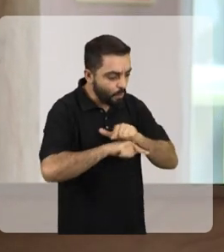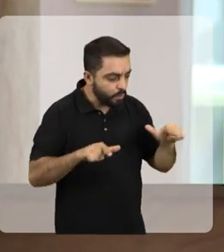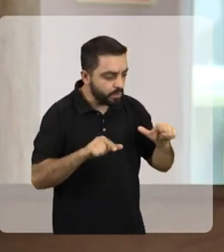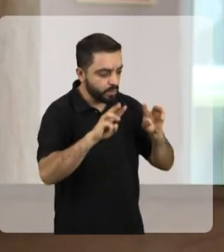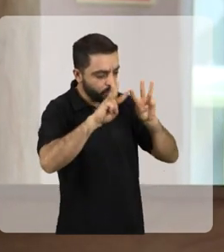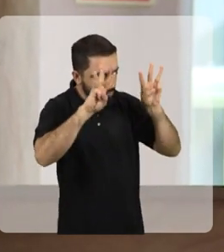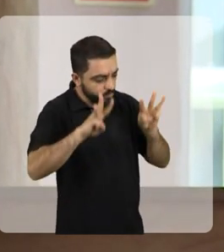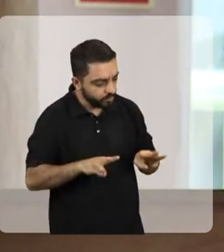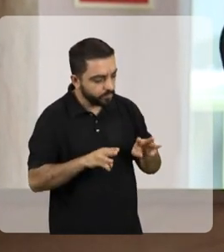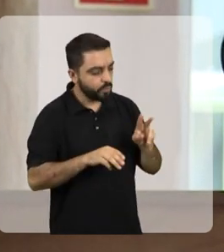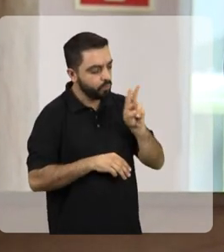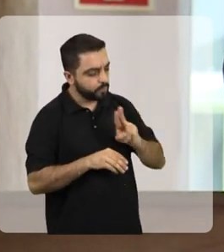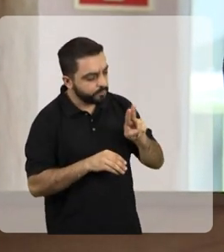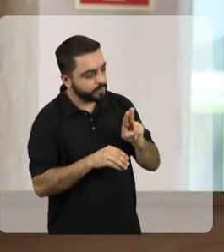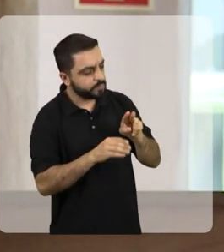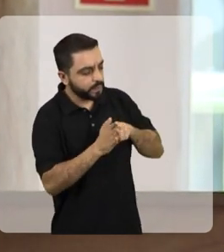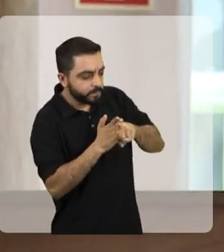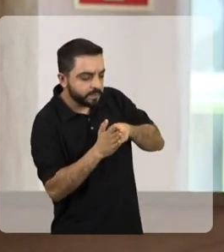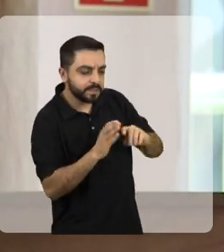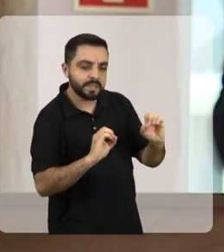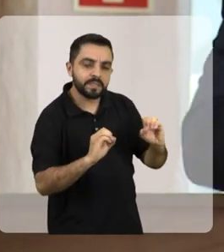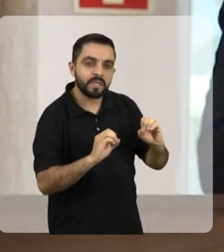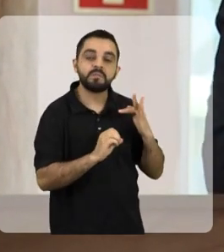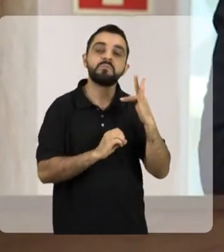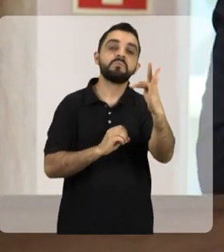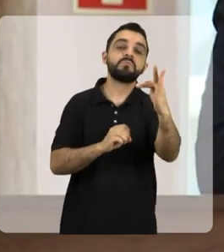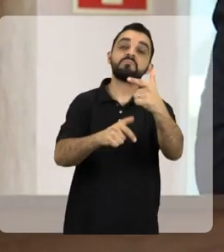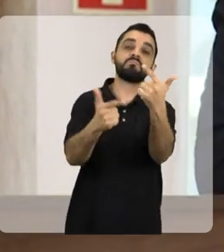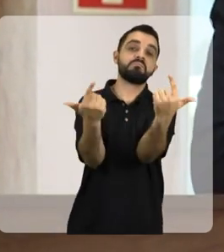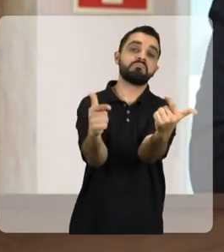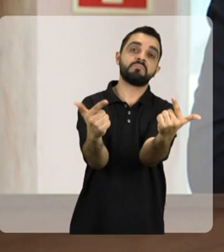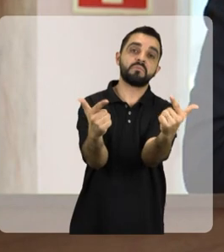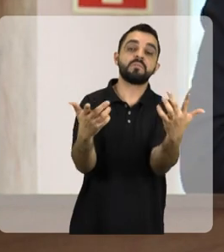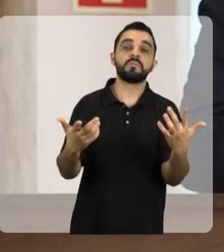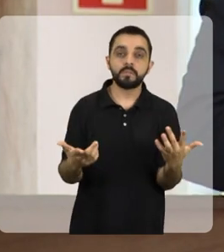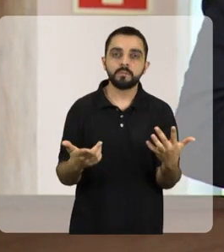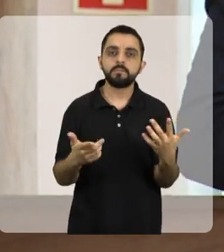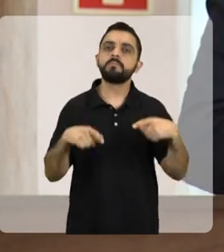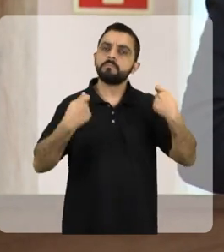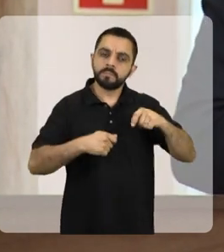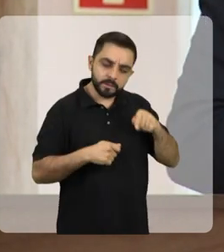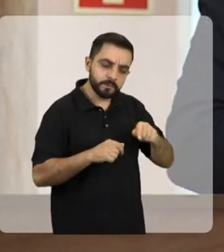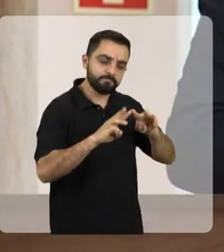que estão, sobretudo, concentradas nas nossas universidades